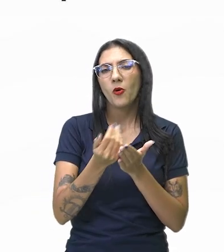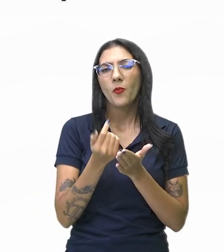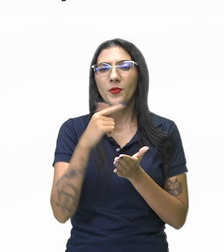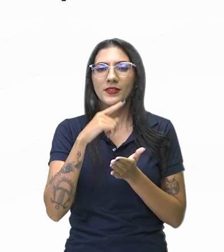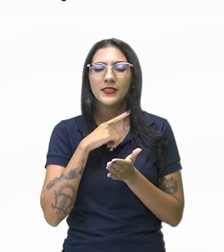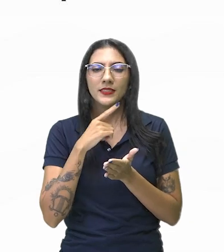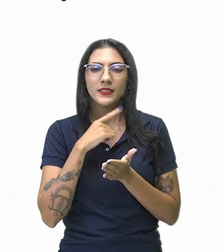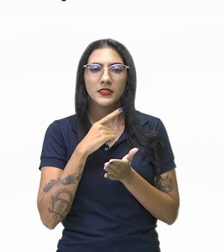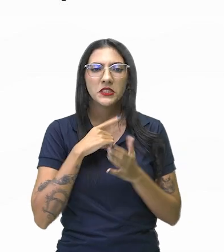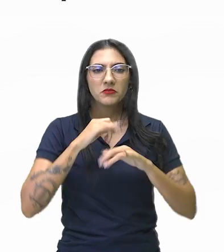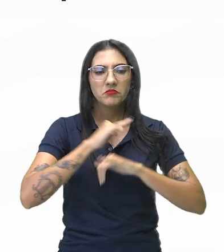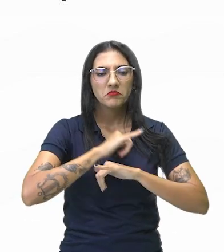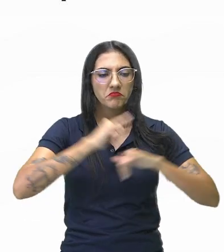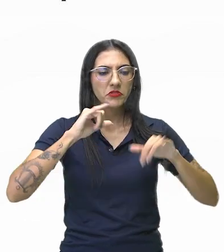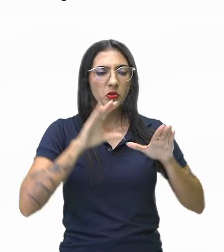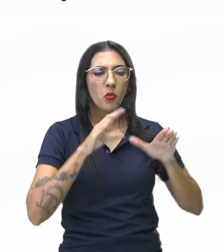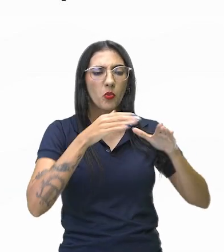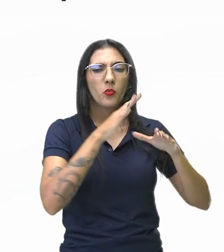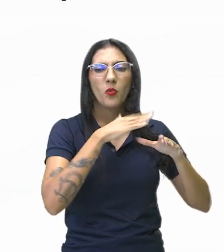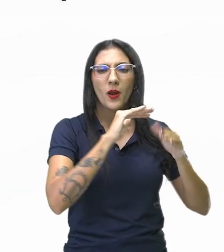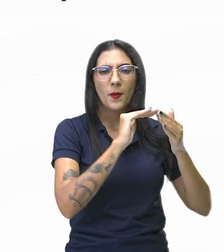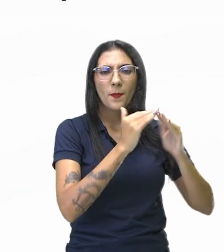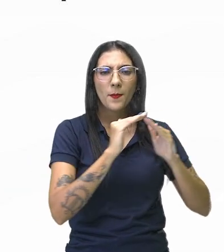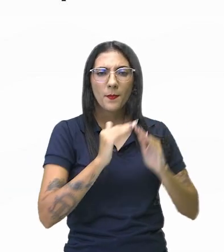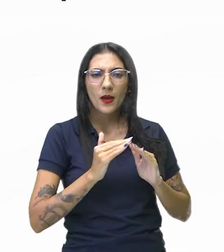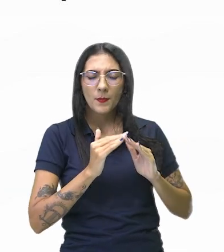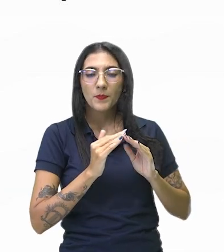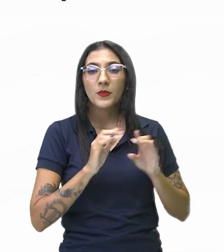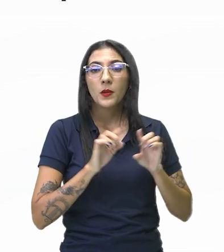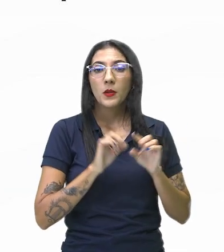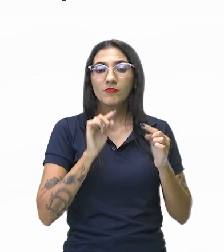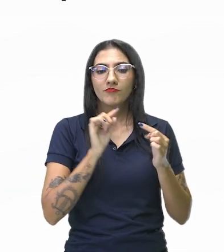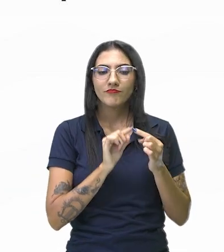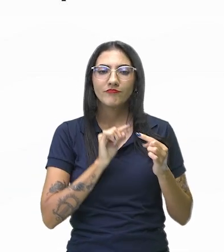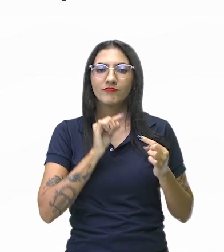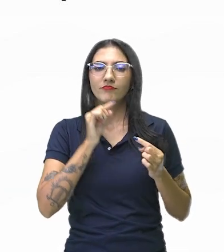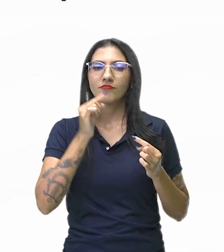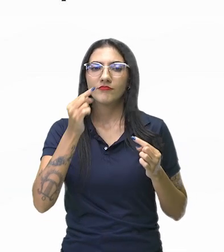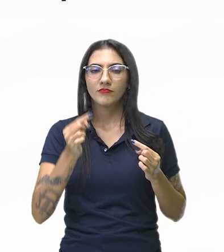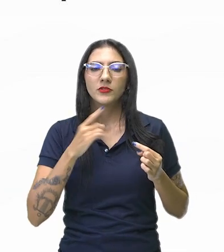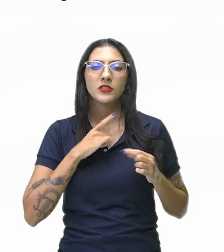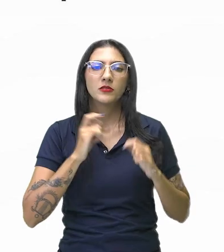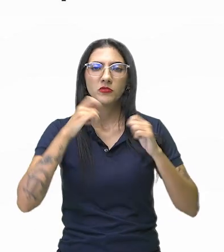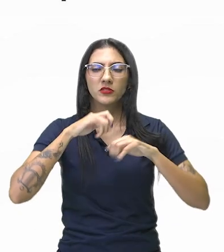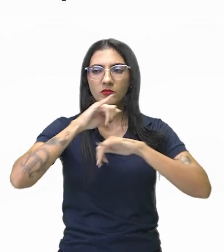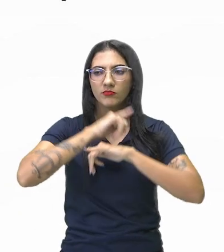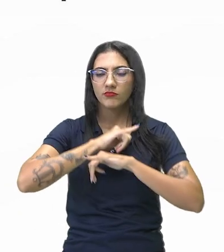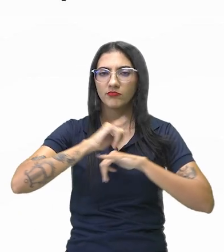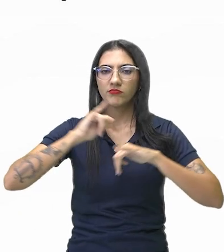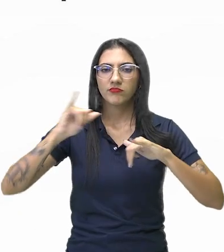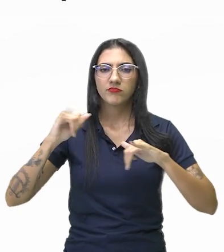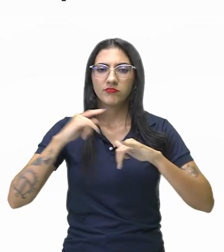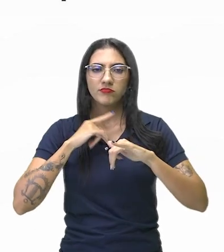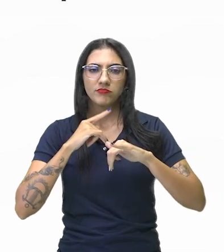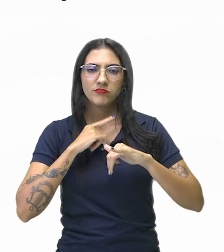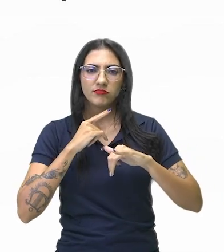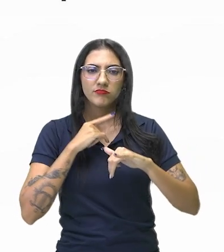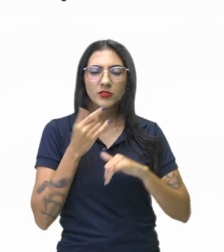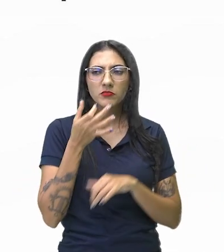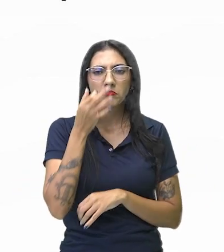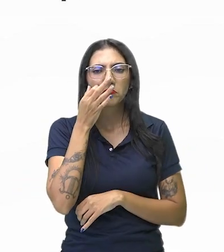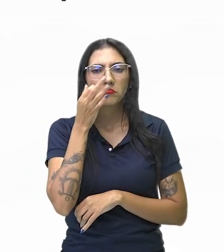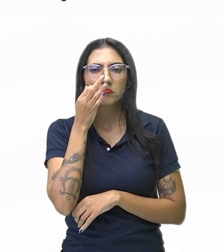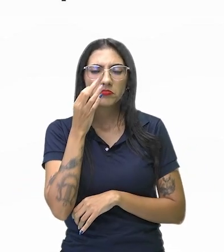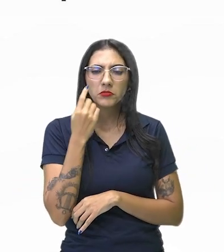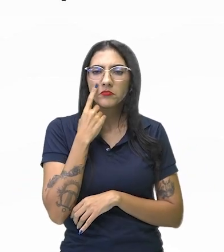teve maior alcance em círculos periféricos, mas foi posteriormente reconhecida por um público mais